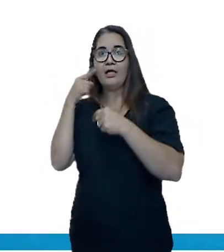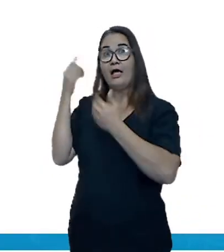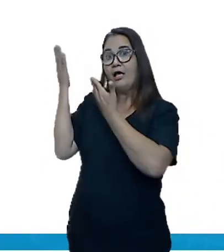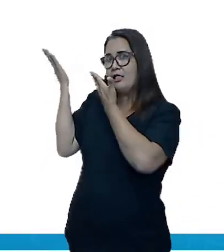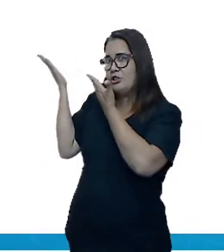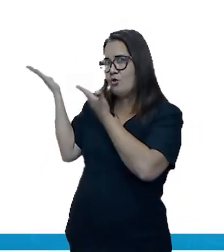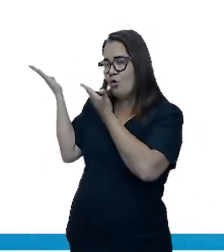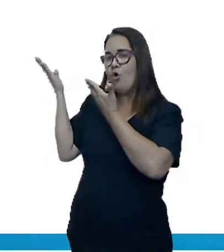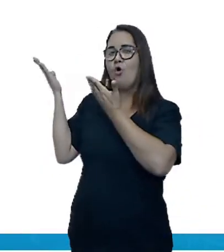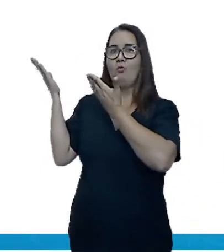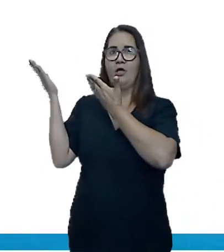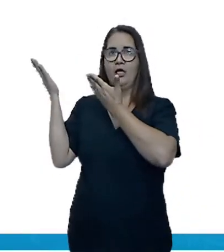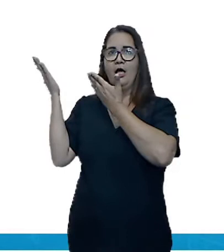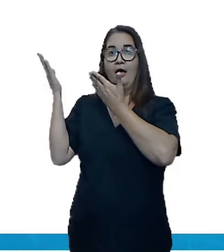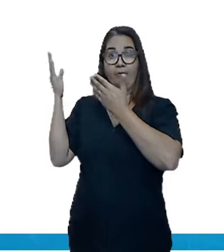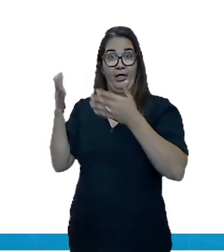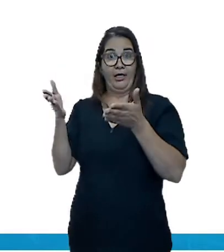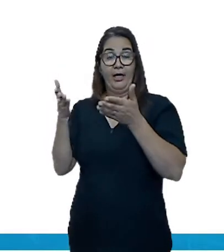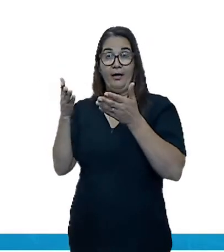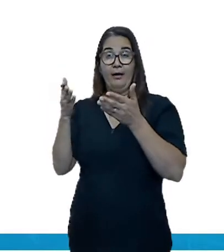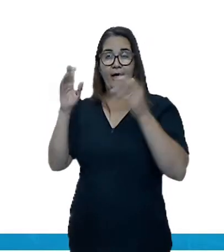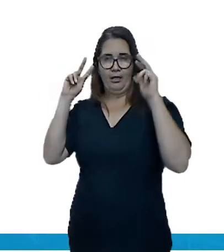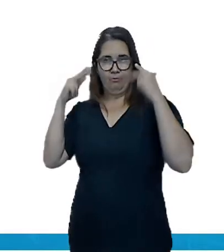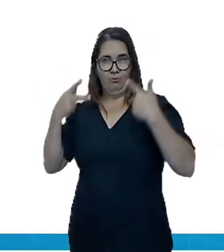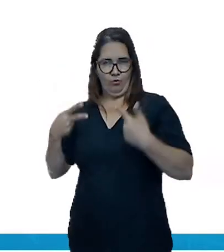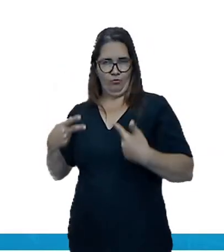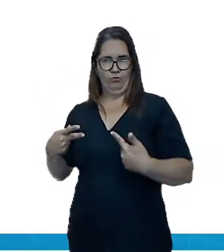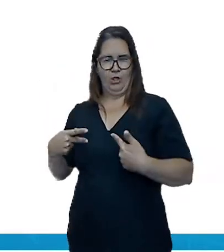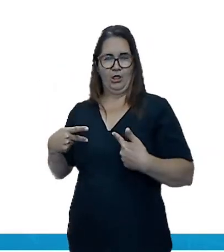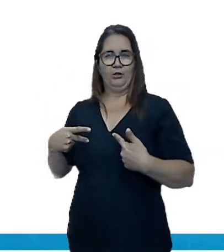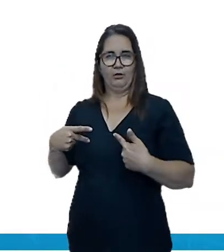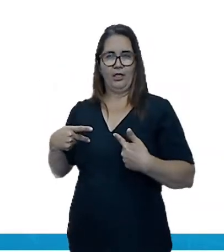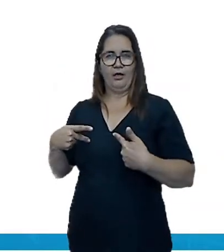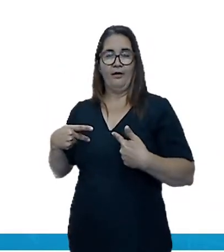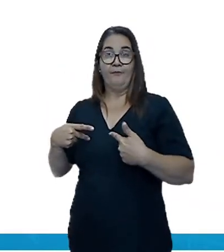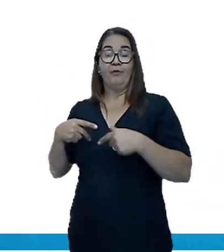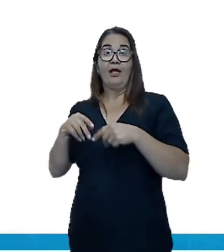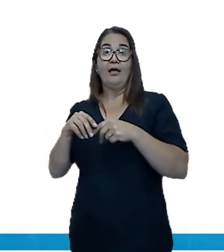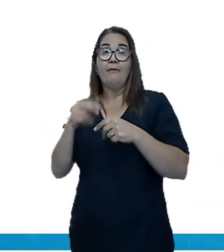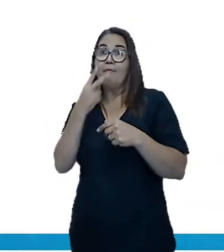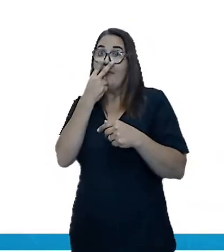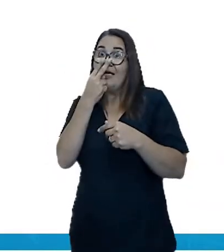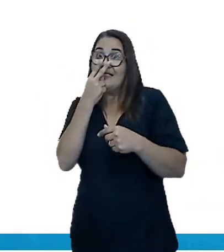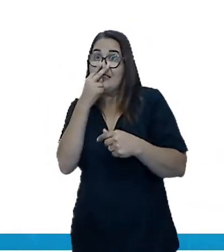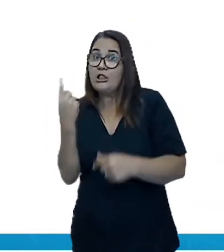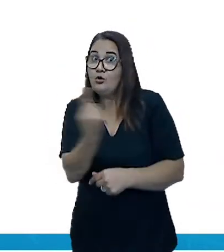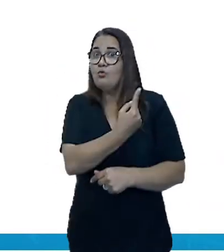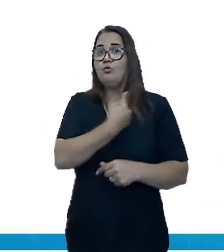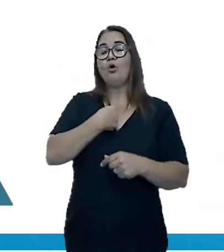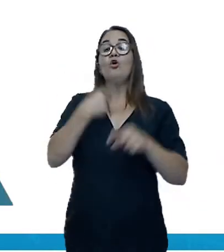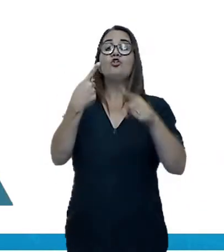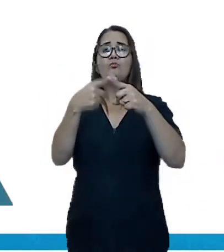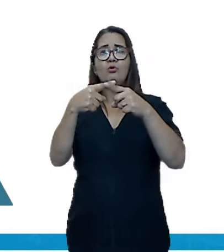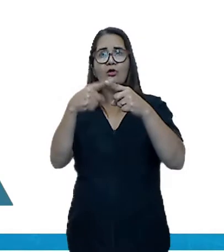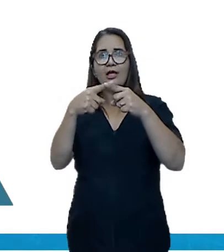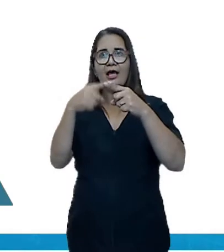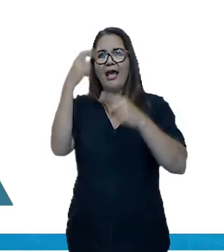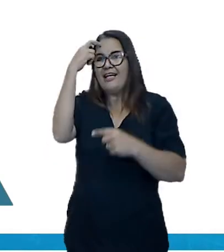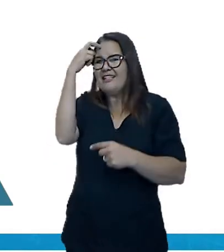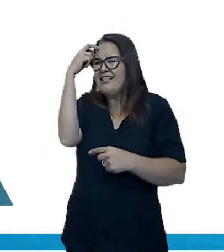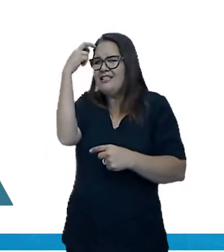homem moderno, nosso irmão mais próximo, nosso parente mais próximo, foi a única espécie do gênero Homo